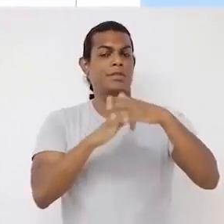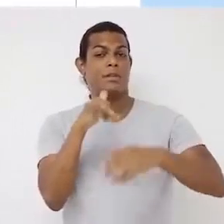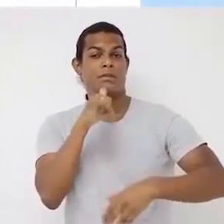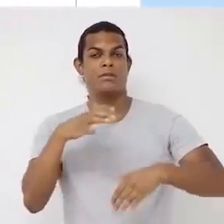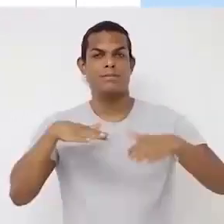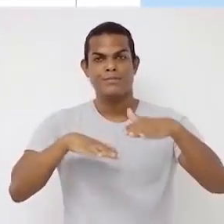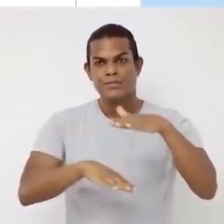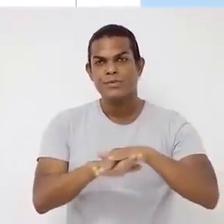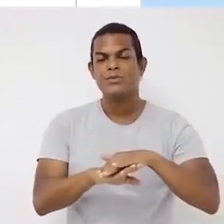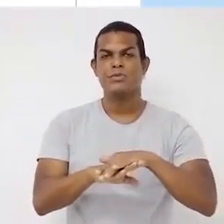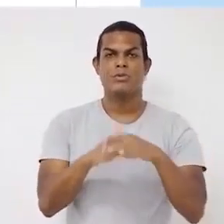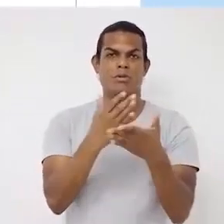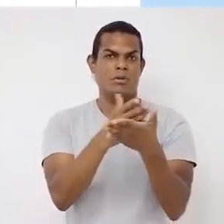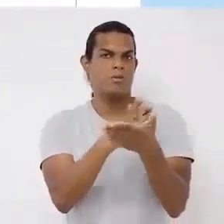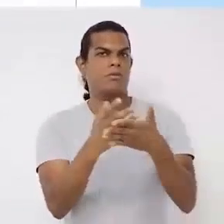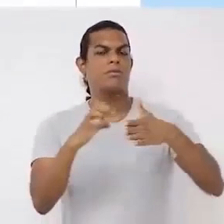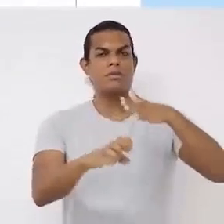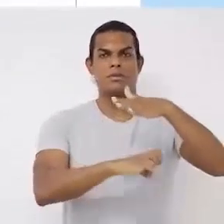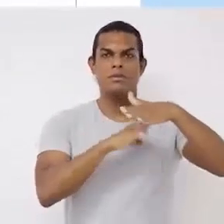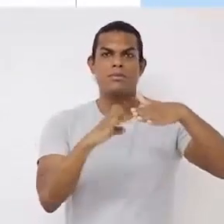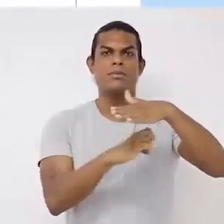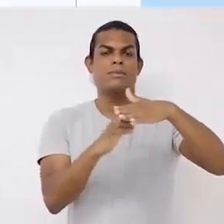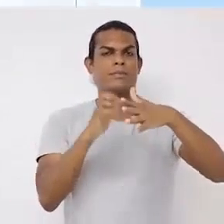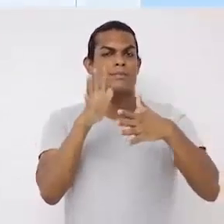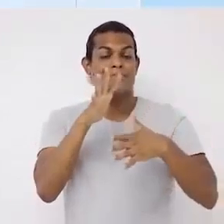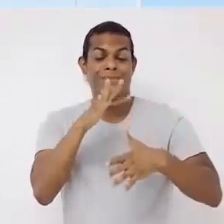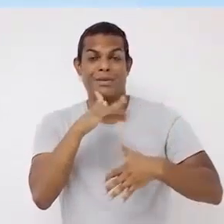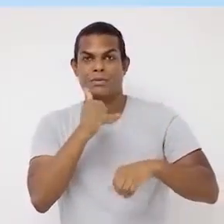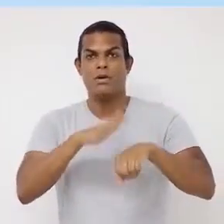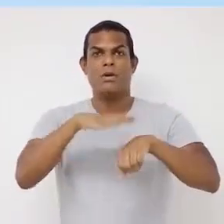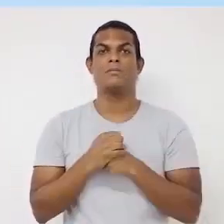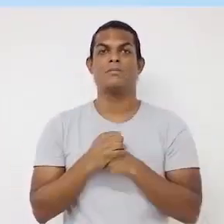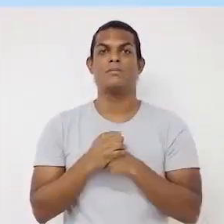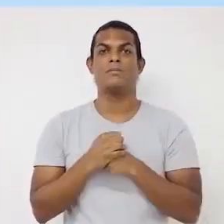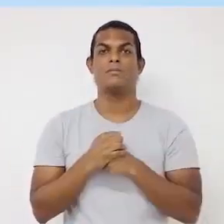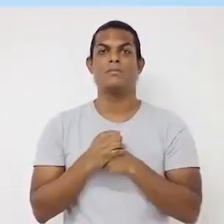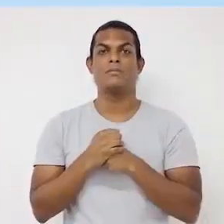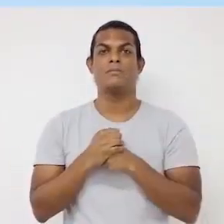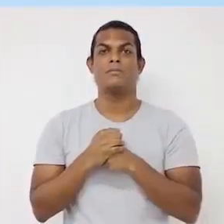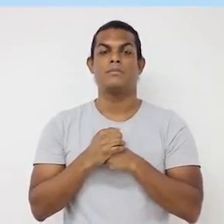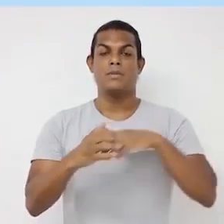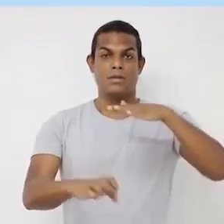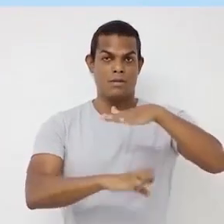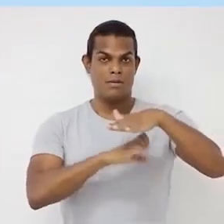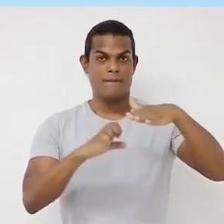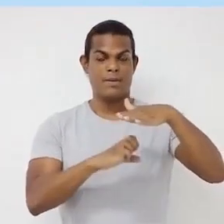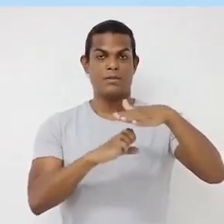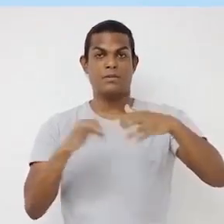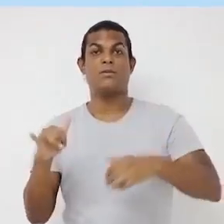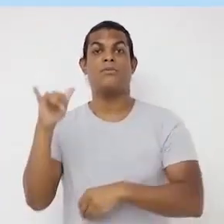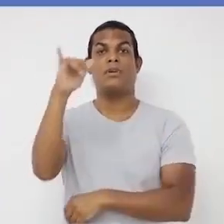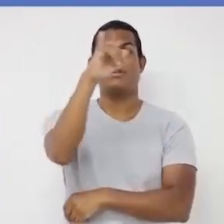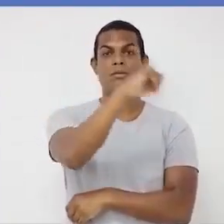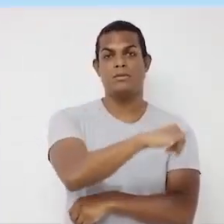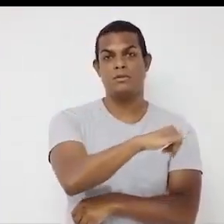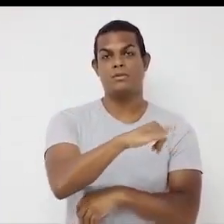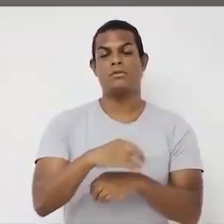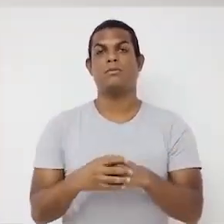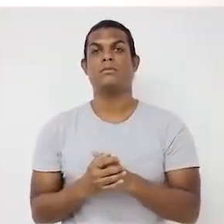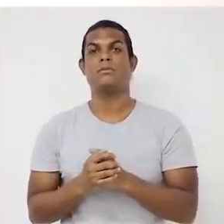Existem algumas empresas que passam mais de 12 meses com esse estoque. Uma empresa de